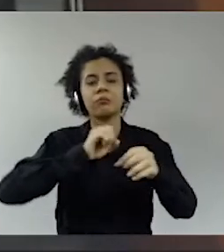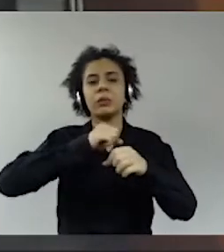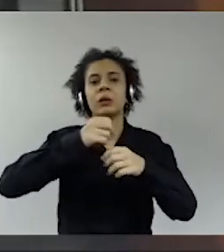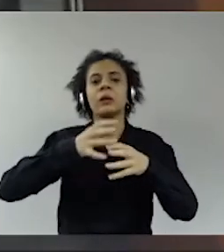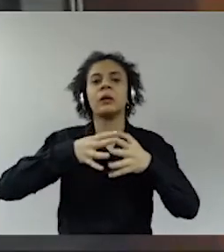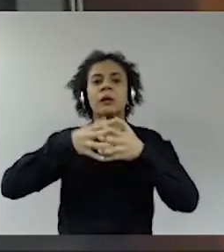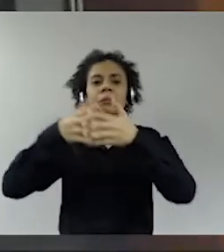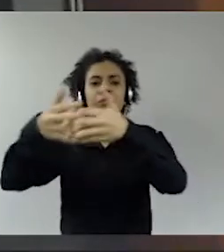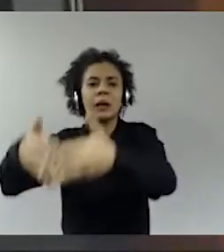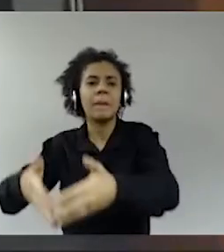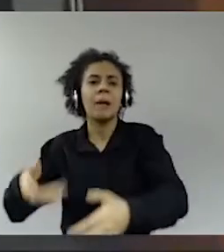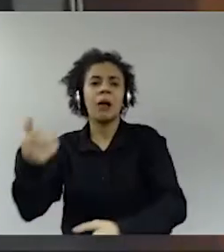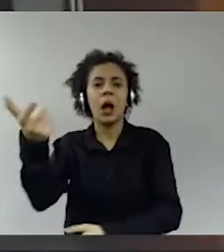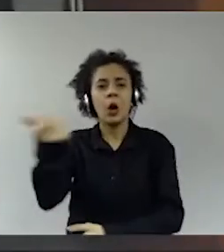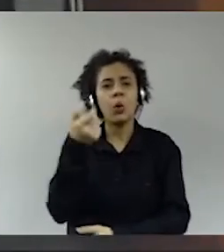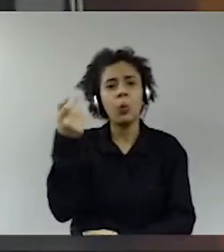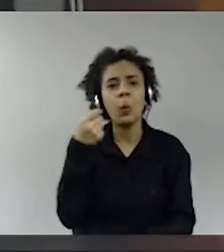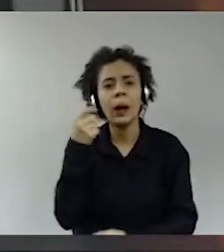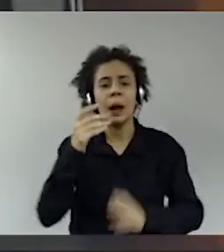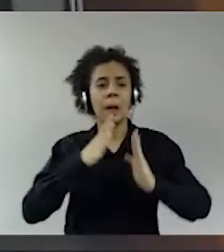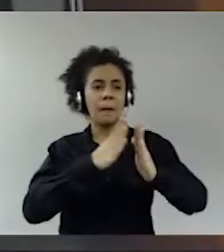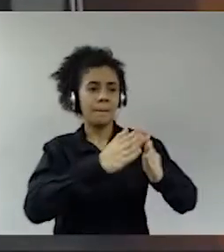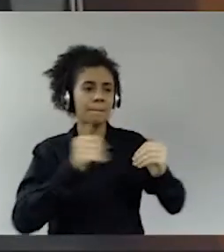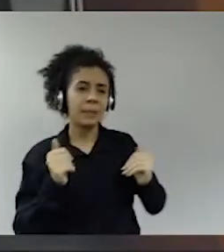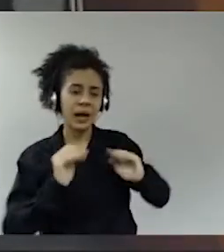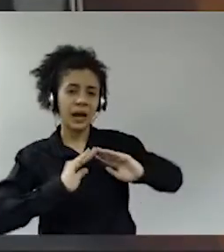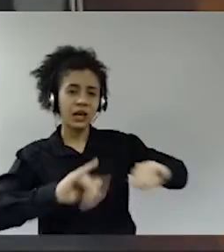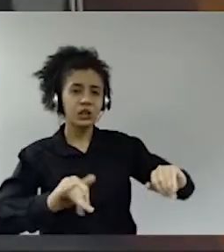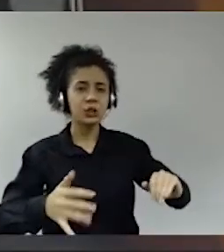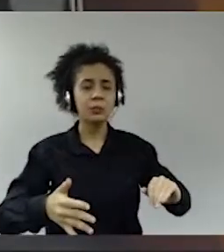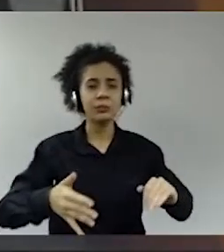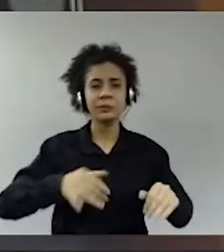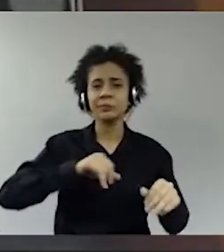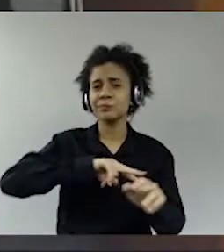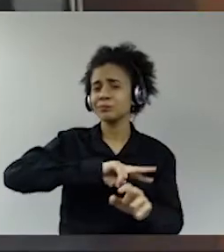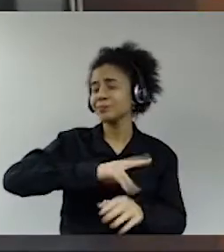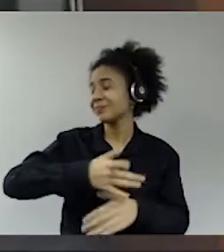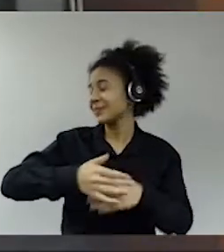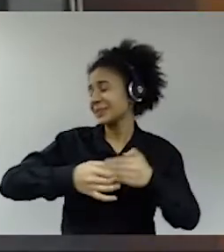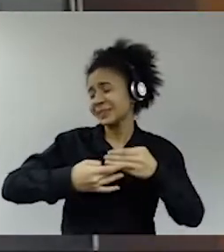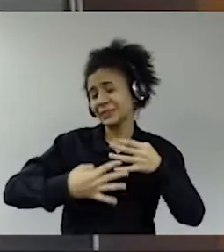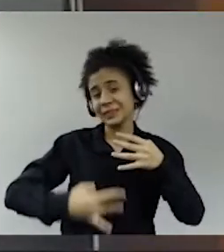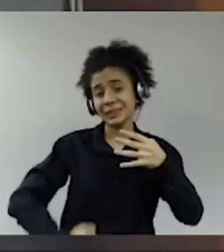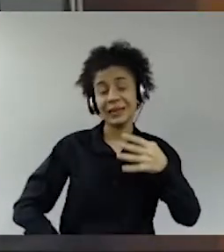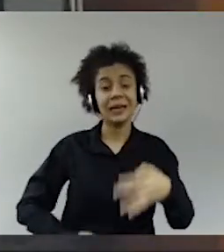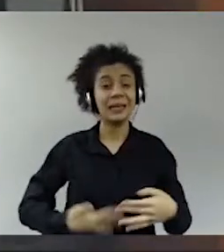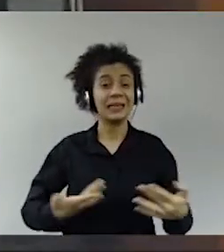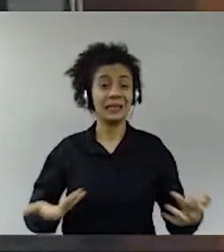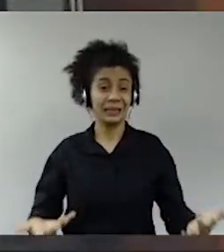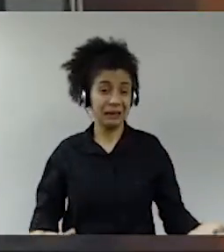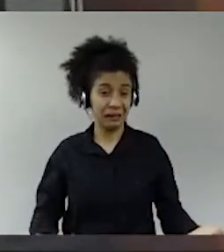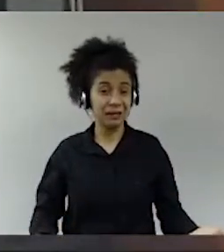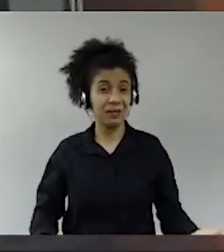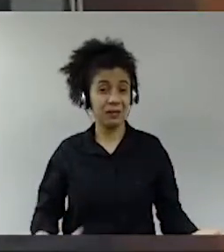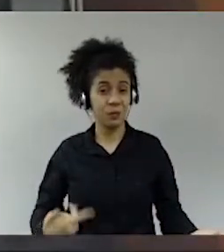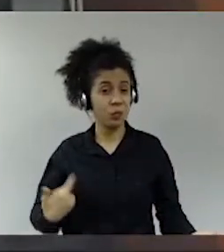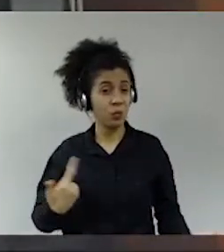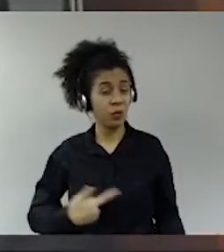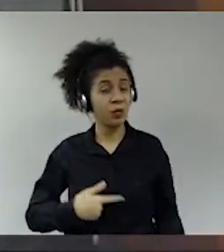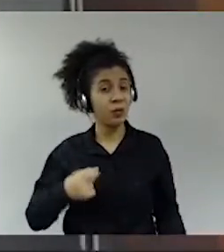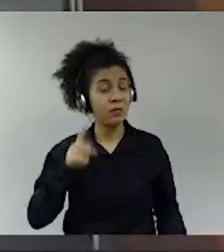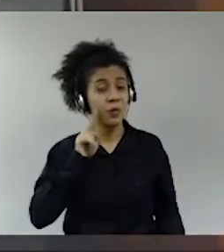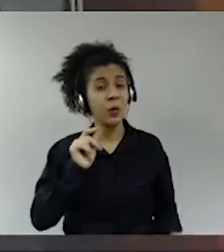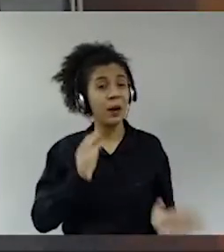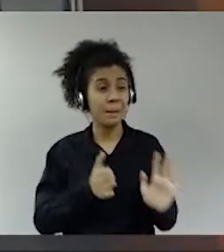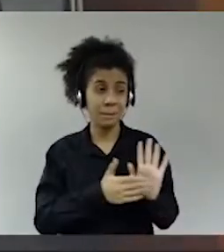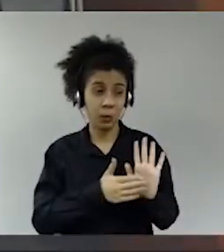exportação, aluguel, empréstimo, transmissão e por aí vai. Portanto, acho que esse projeto